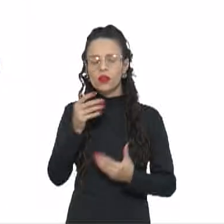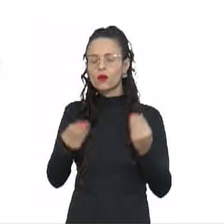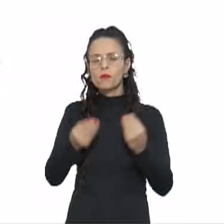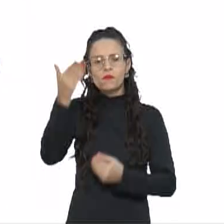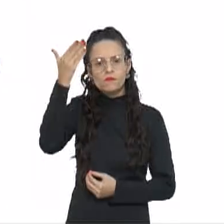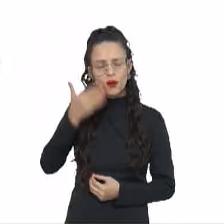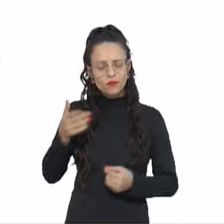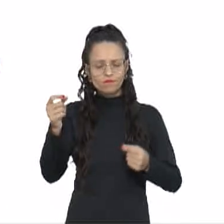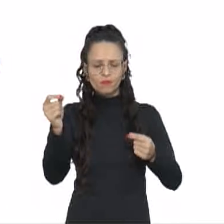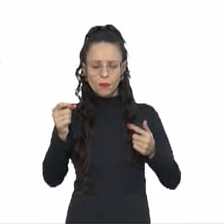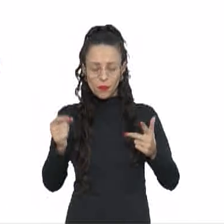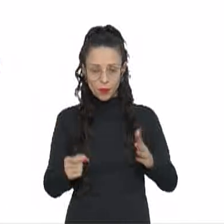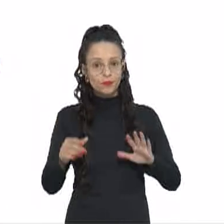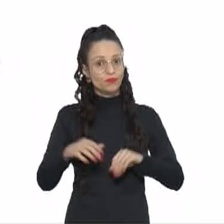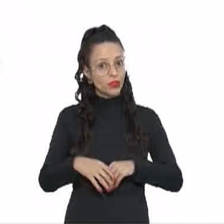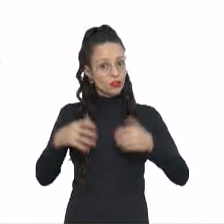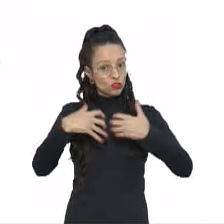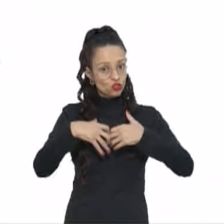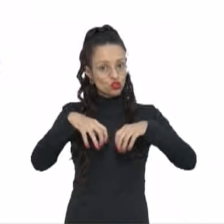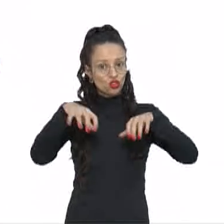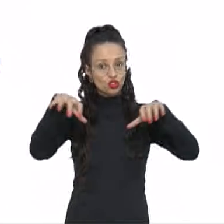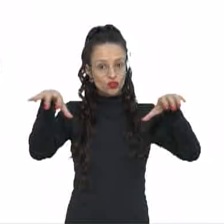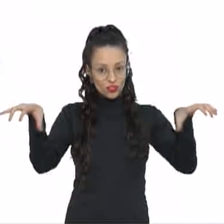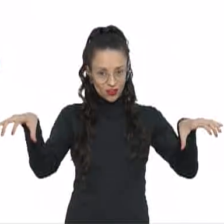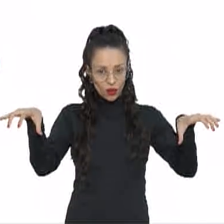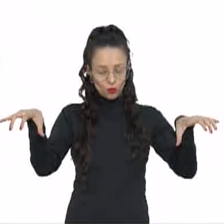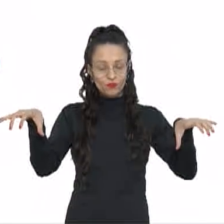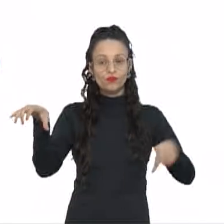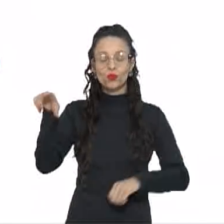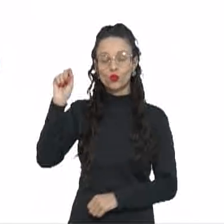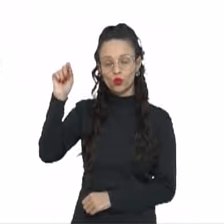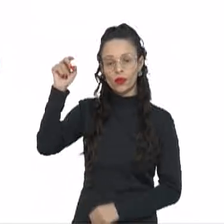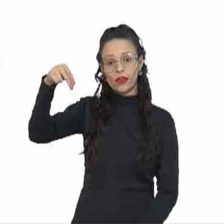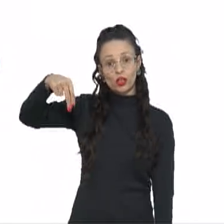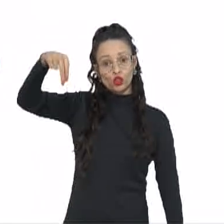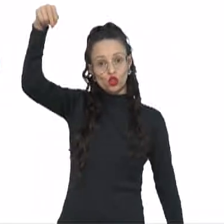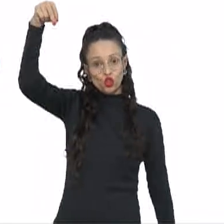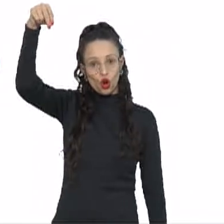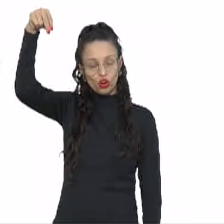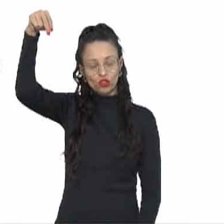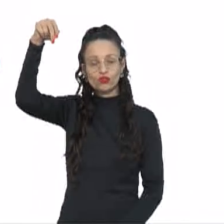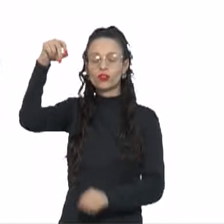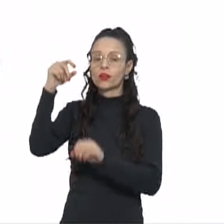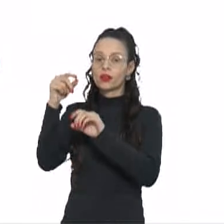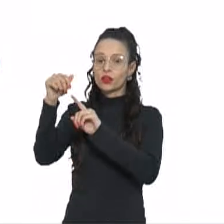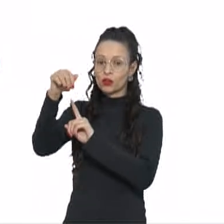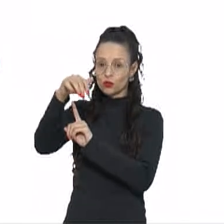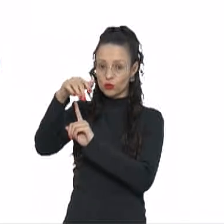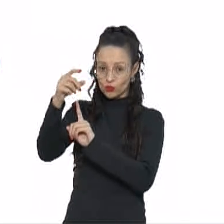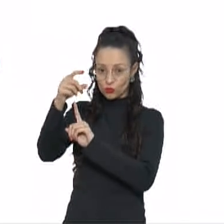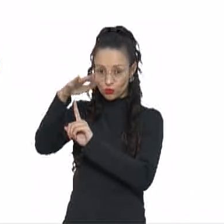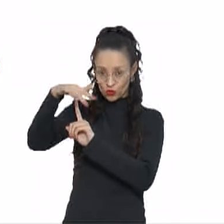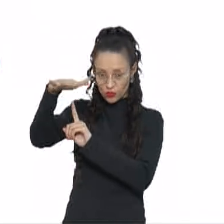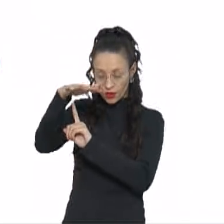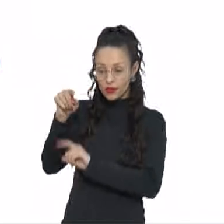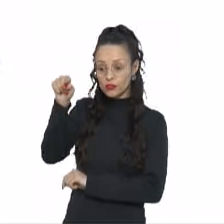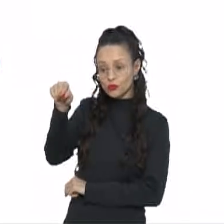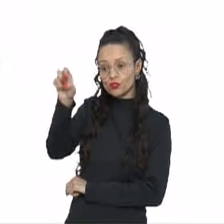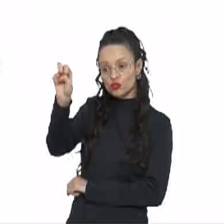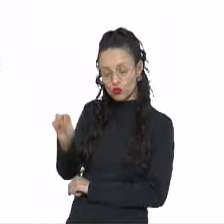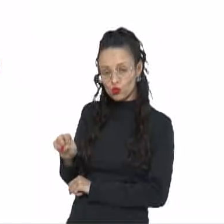A divisão entre o socialismo, Coreia do Norte socialista, e capitalismo, Coreia do Sul